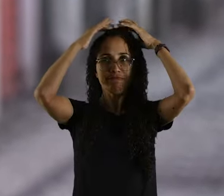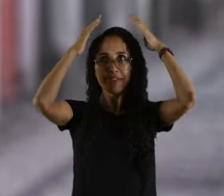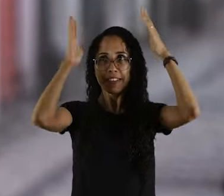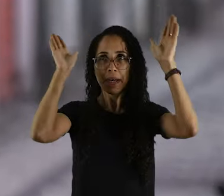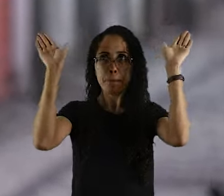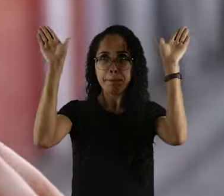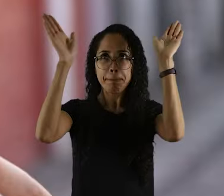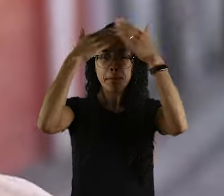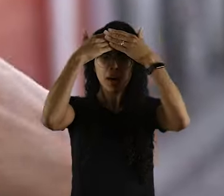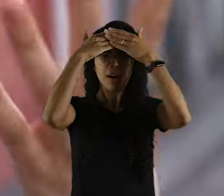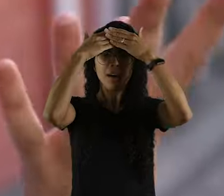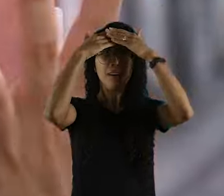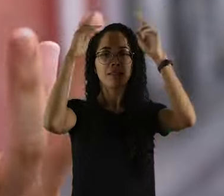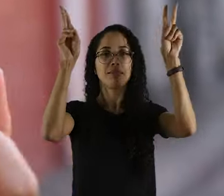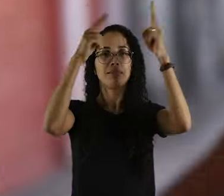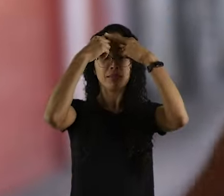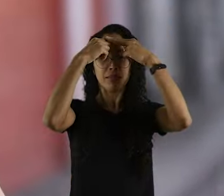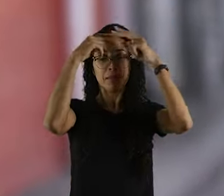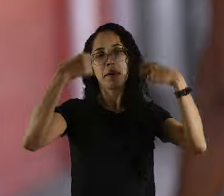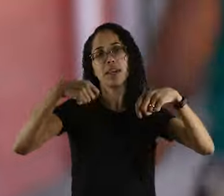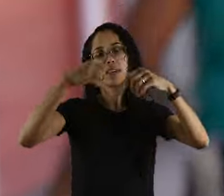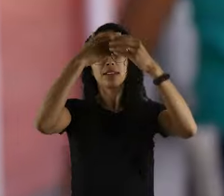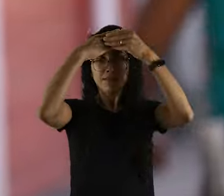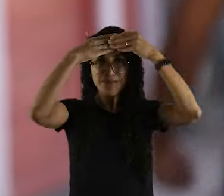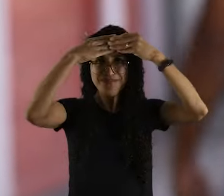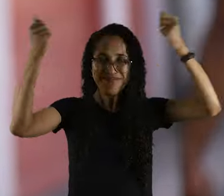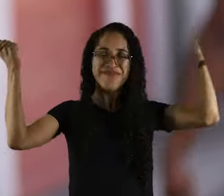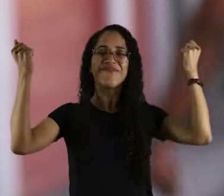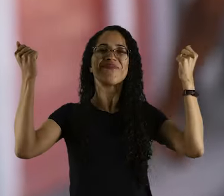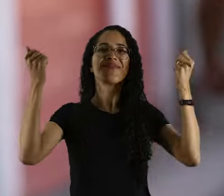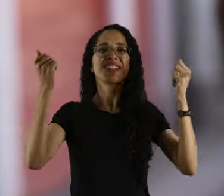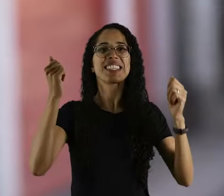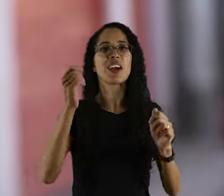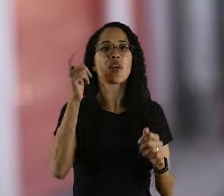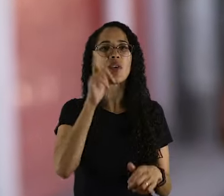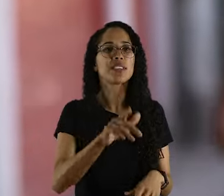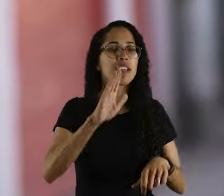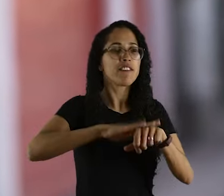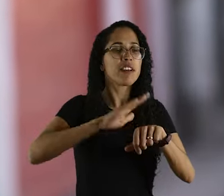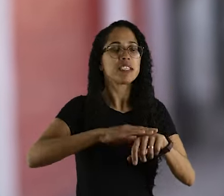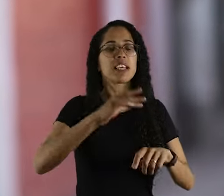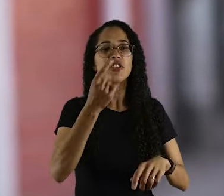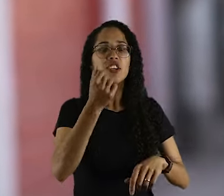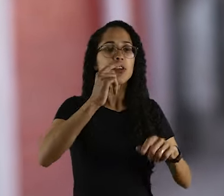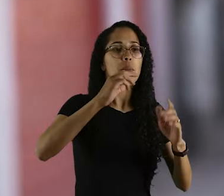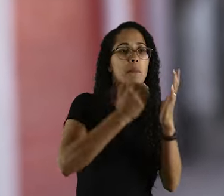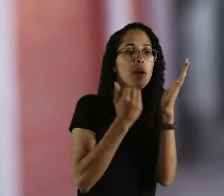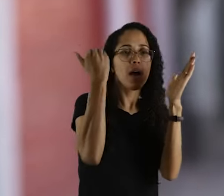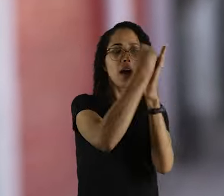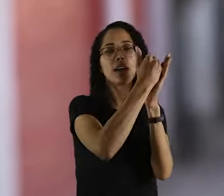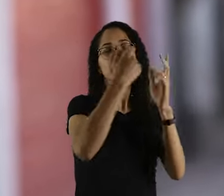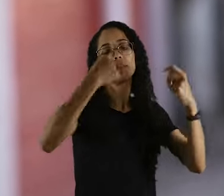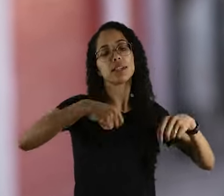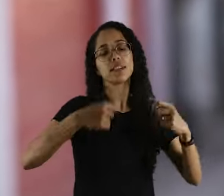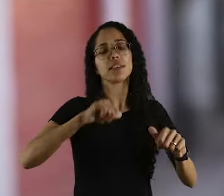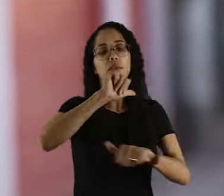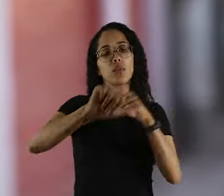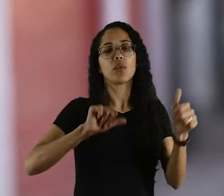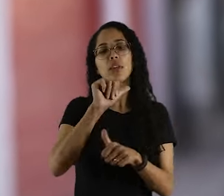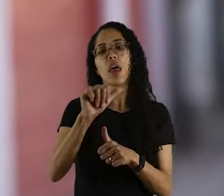então eu acho que pra gente conseguir economizar, pra gente conseguir fazer mais dinheiro, a gente tem que mudar